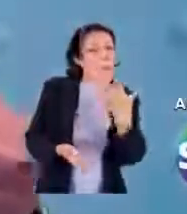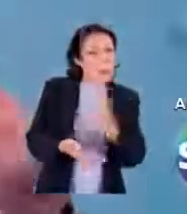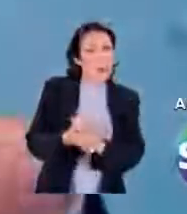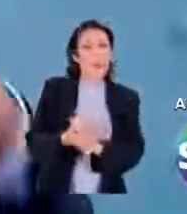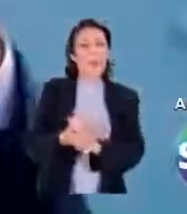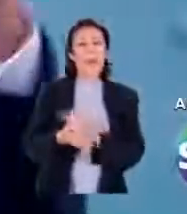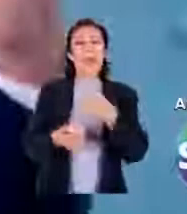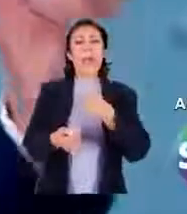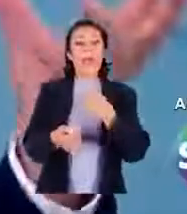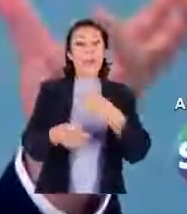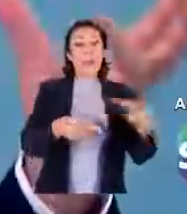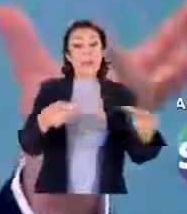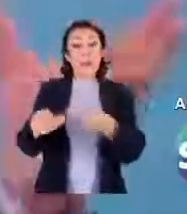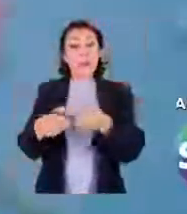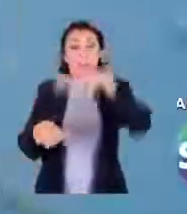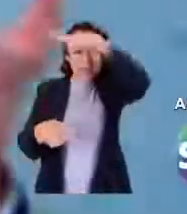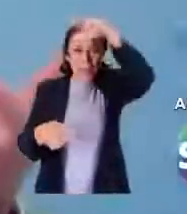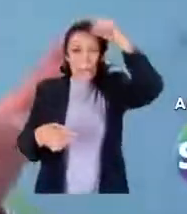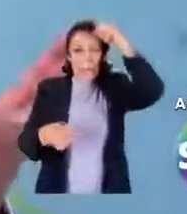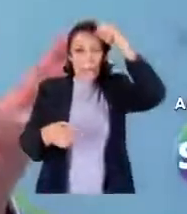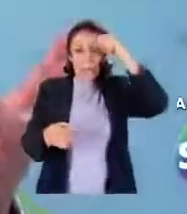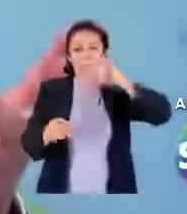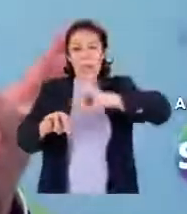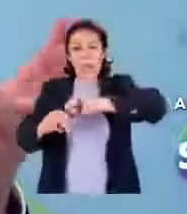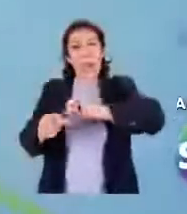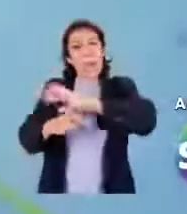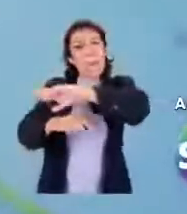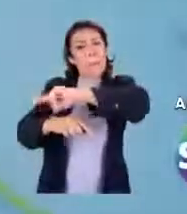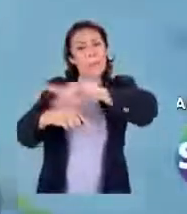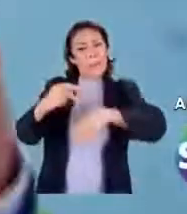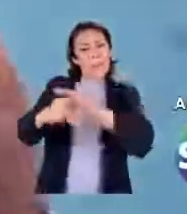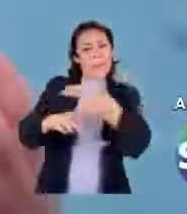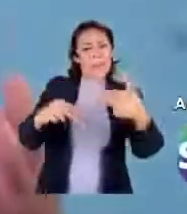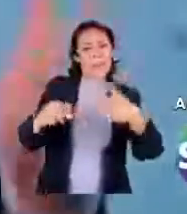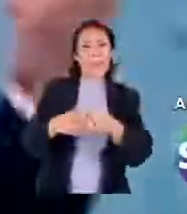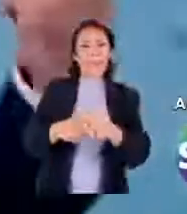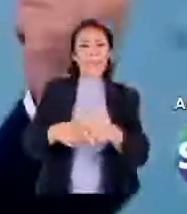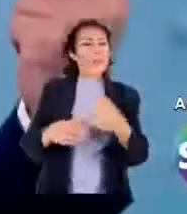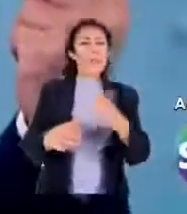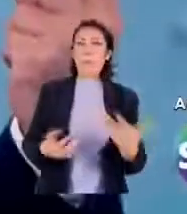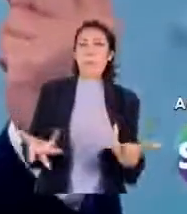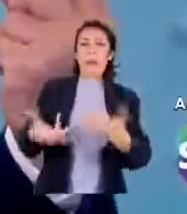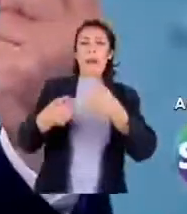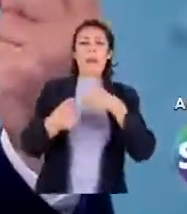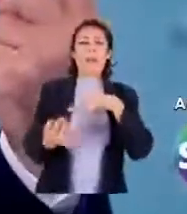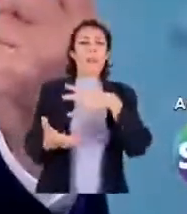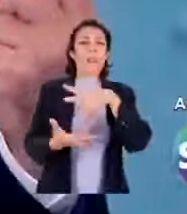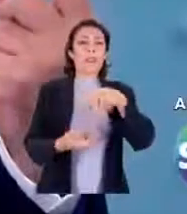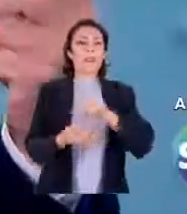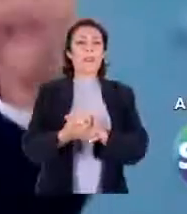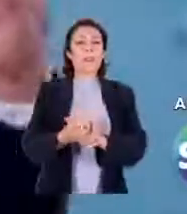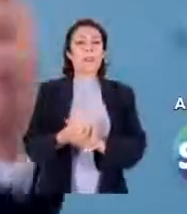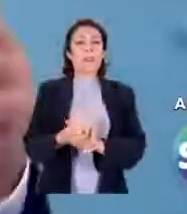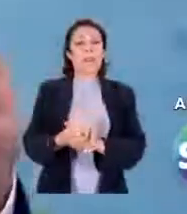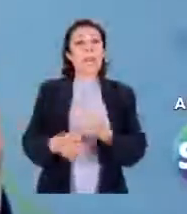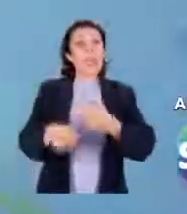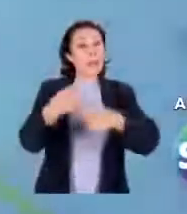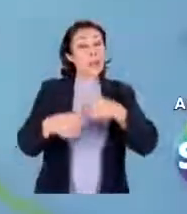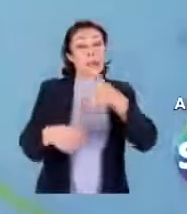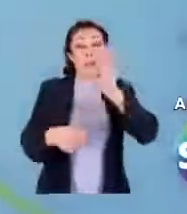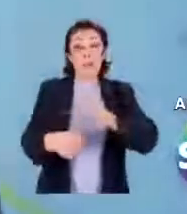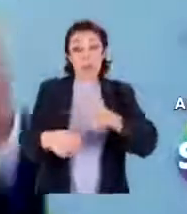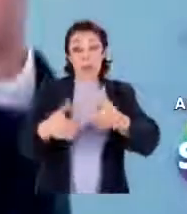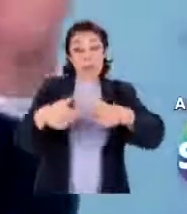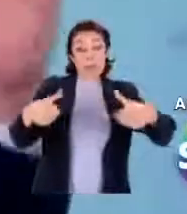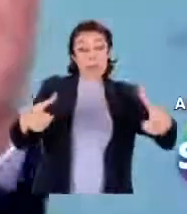cheguei da Amazônia a biodiversidade mais enriquecedora do mundo e o Brasil foi a economia que mais cresceu na história do planeta terra e esse meu